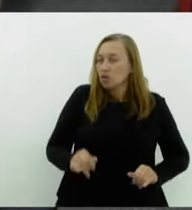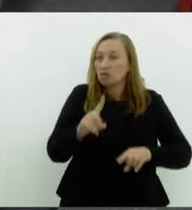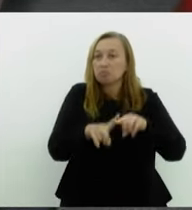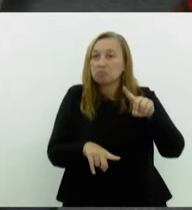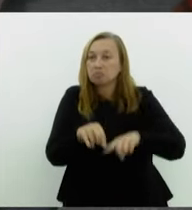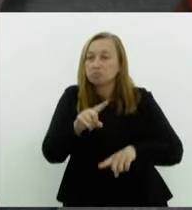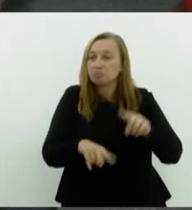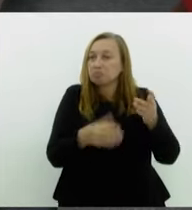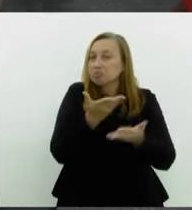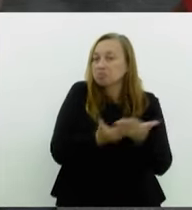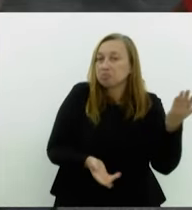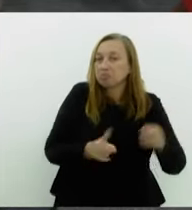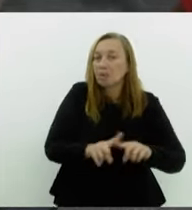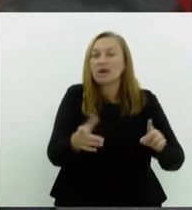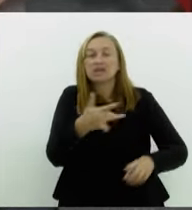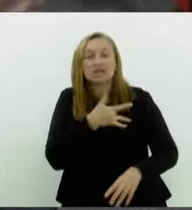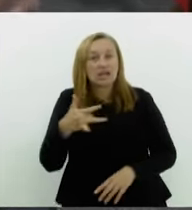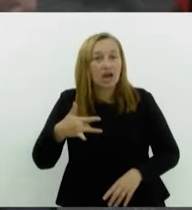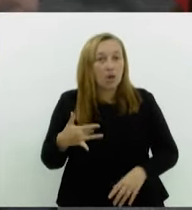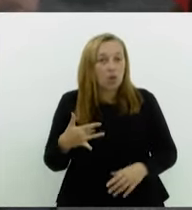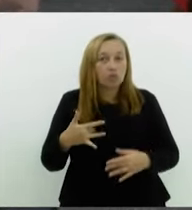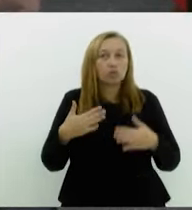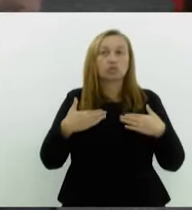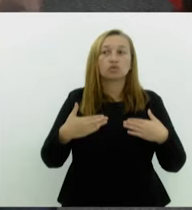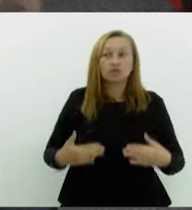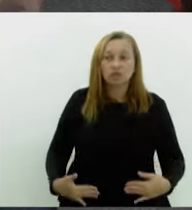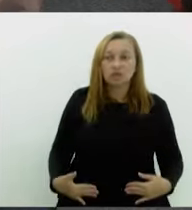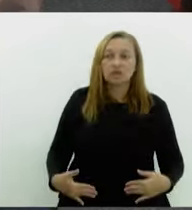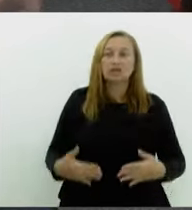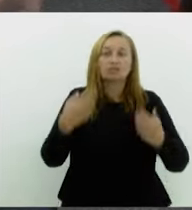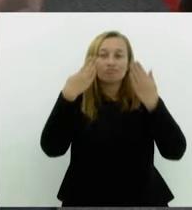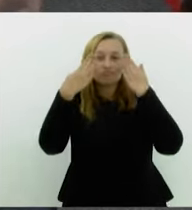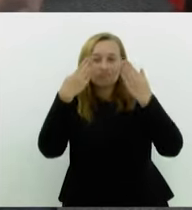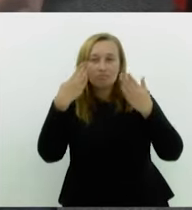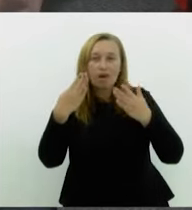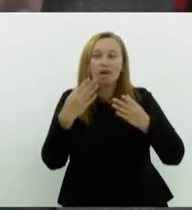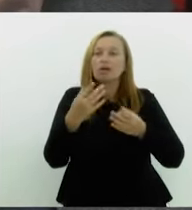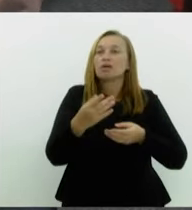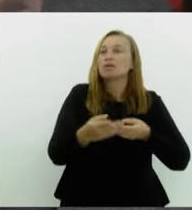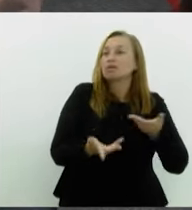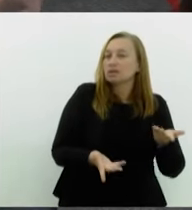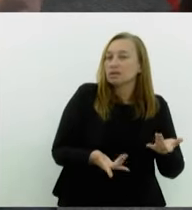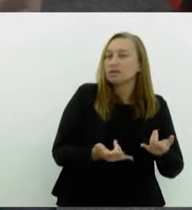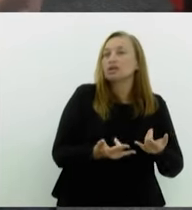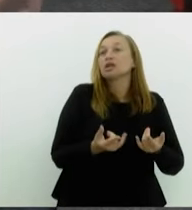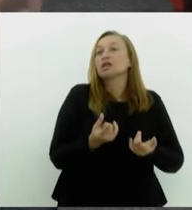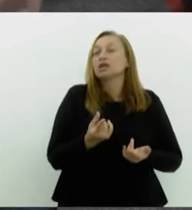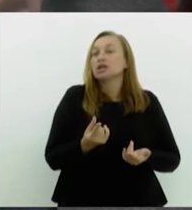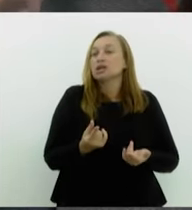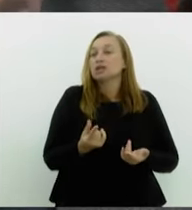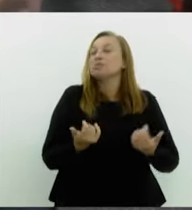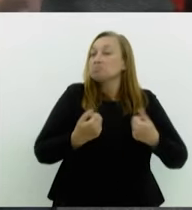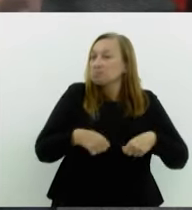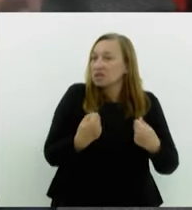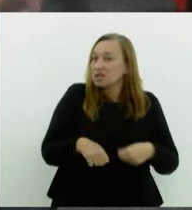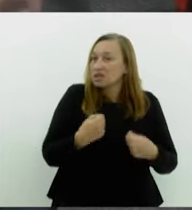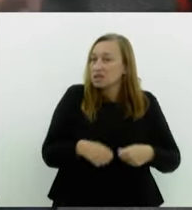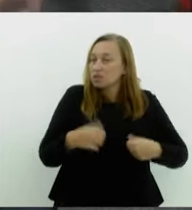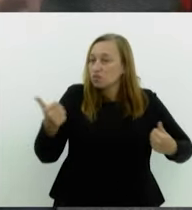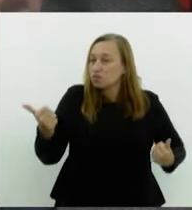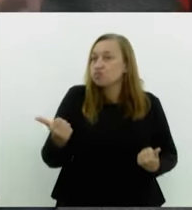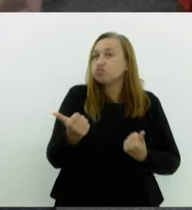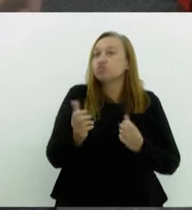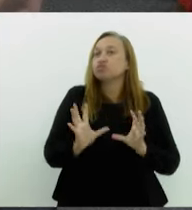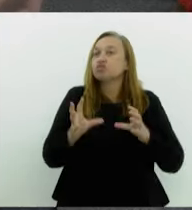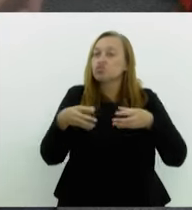materiais, com a saúde física, psicológica, material, financeira, e que precisa aí de um